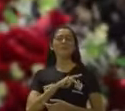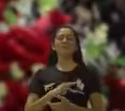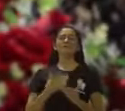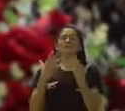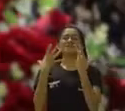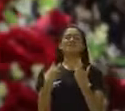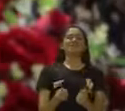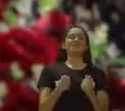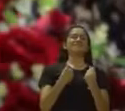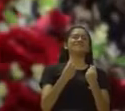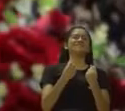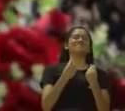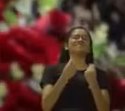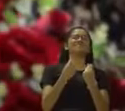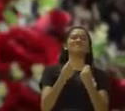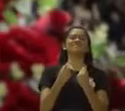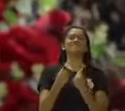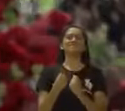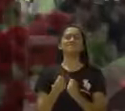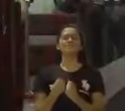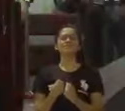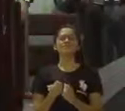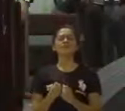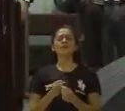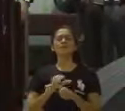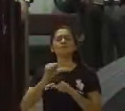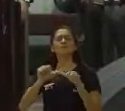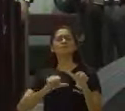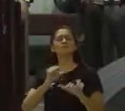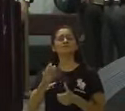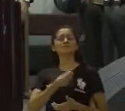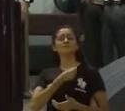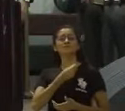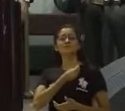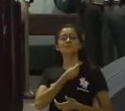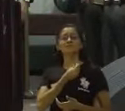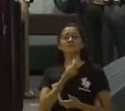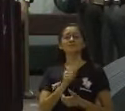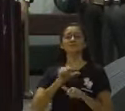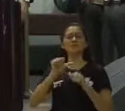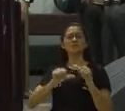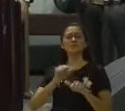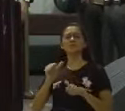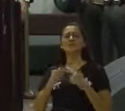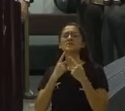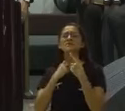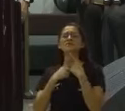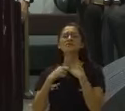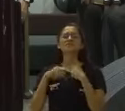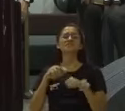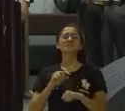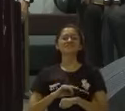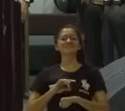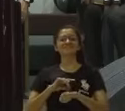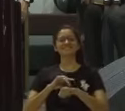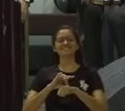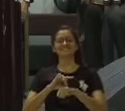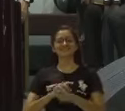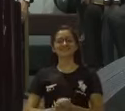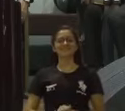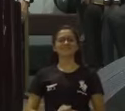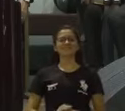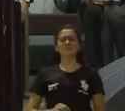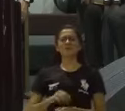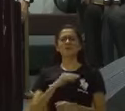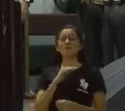decidiu abrir mão de si mesmo e se crucificar na